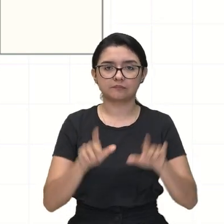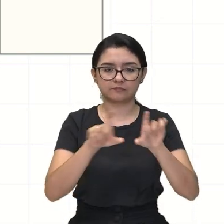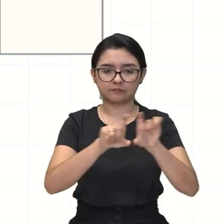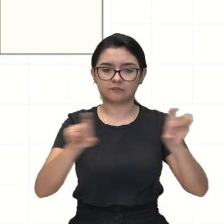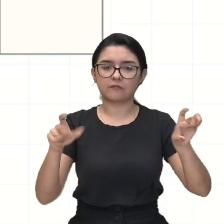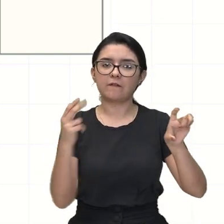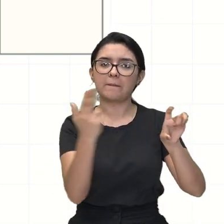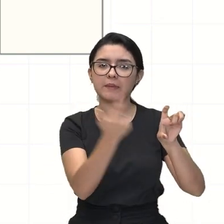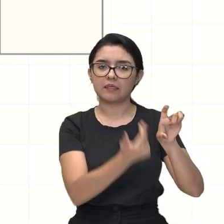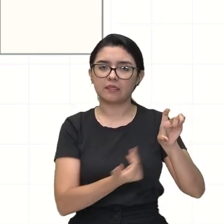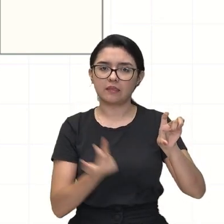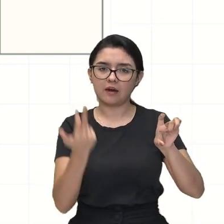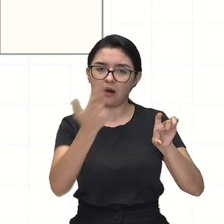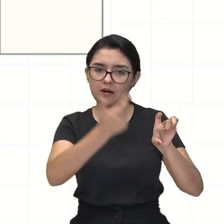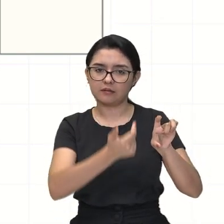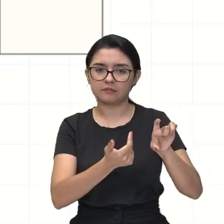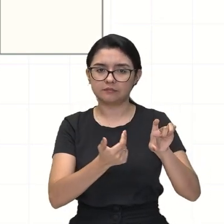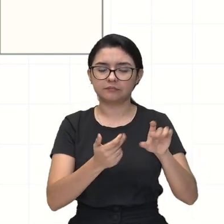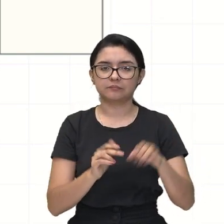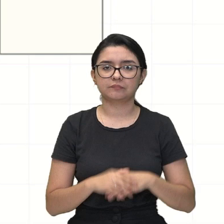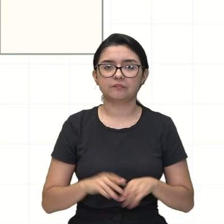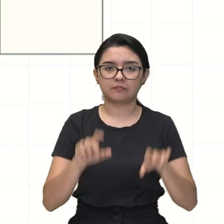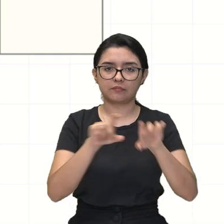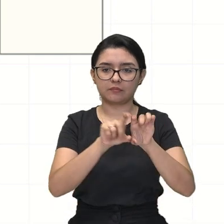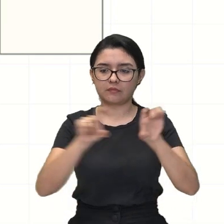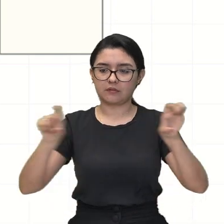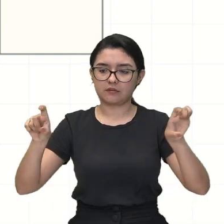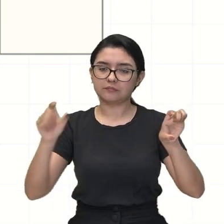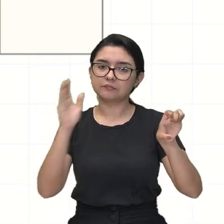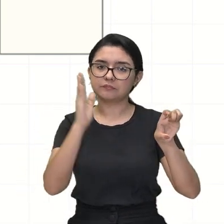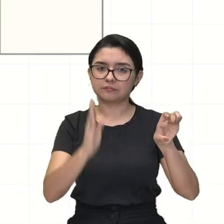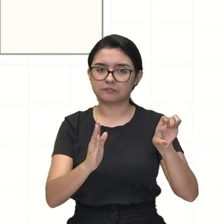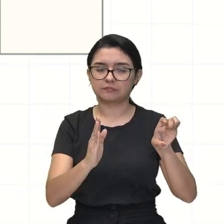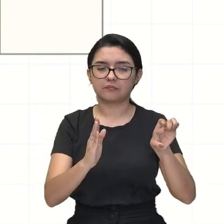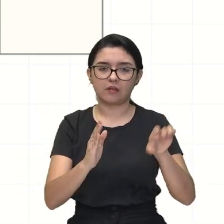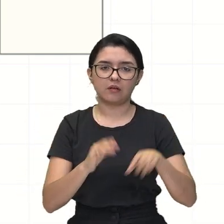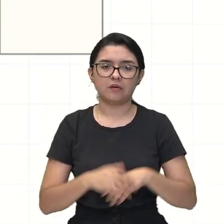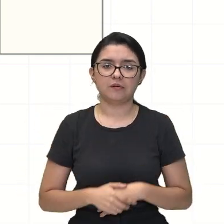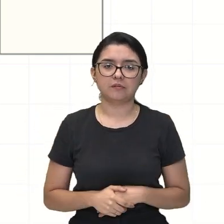é exatamente a metade do todo.